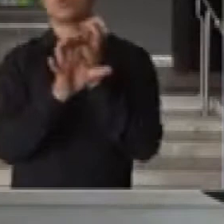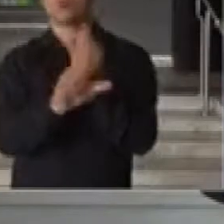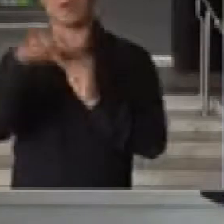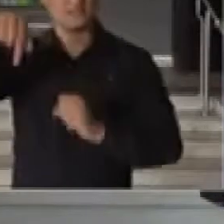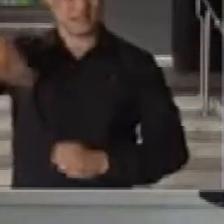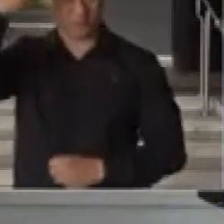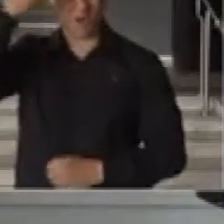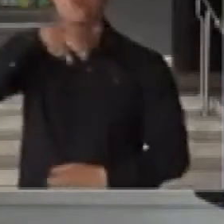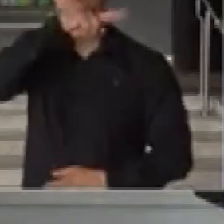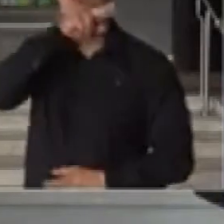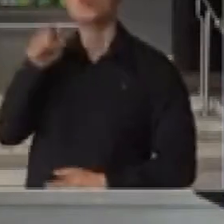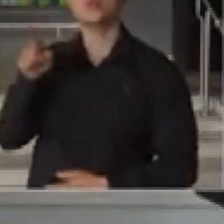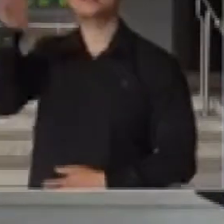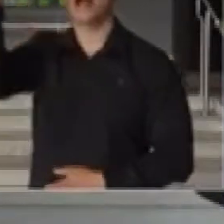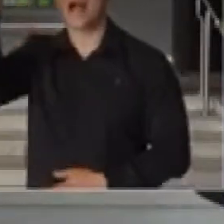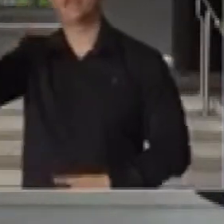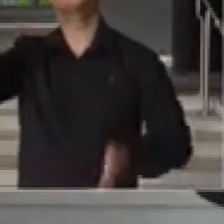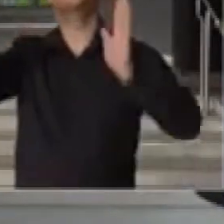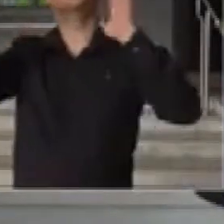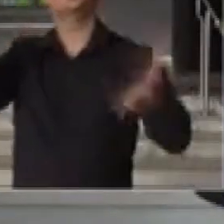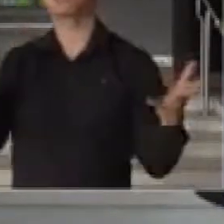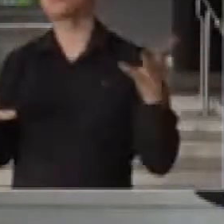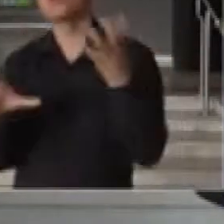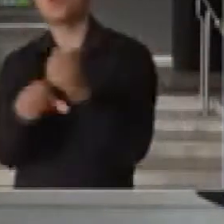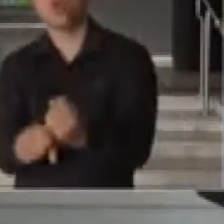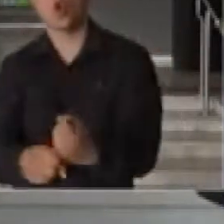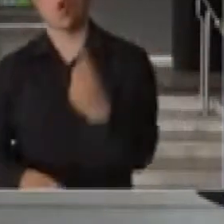no Instituto Butantan, em São Paulo,